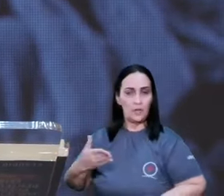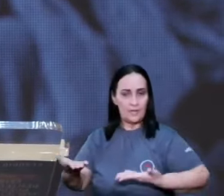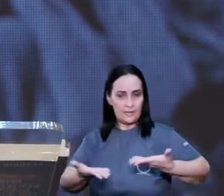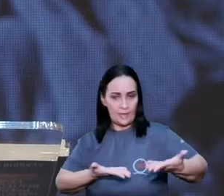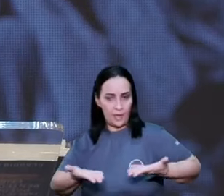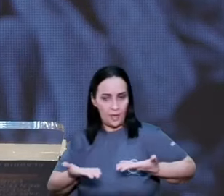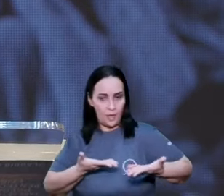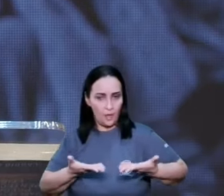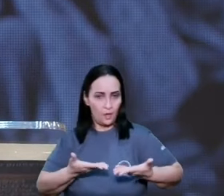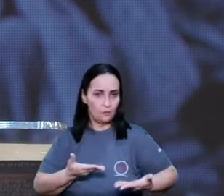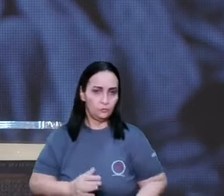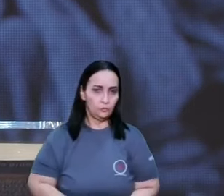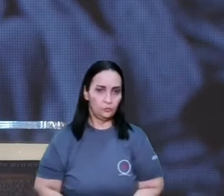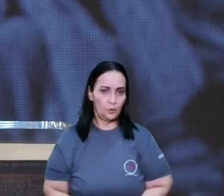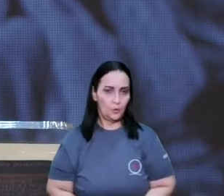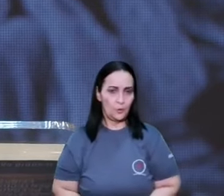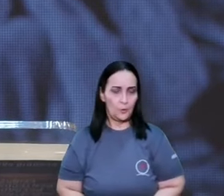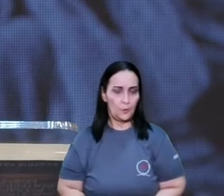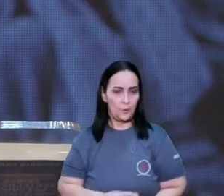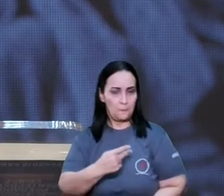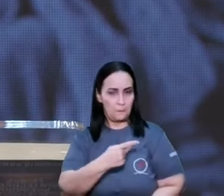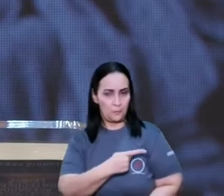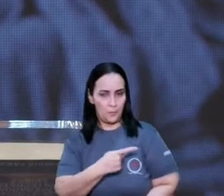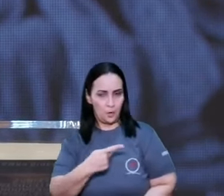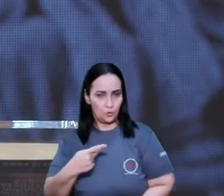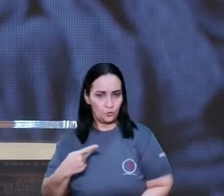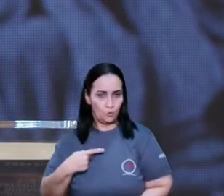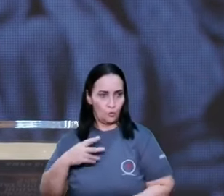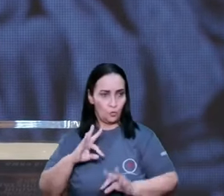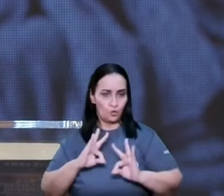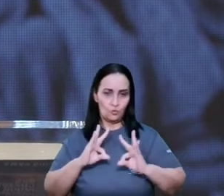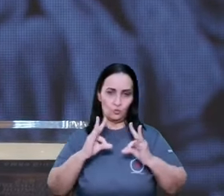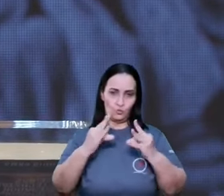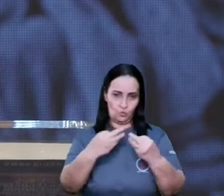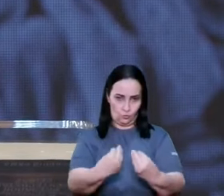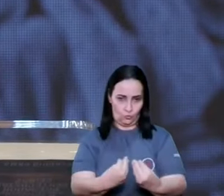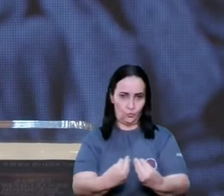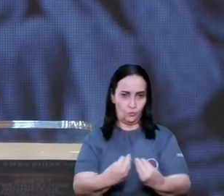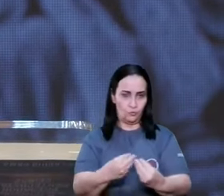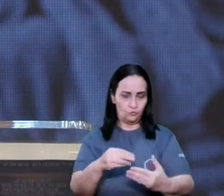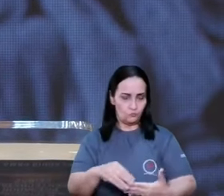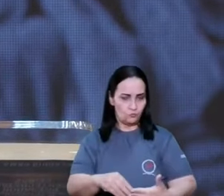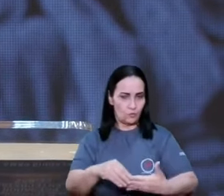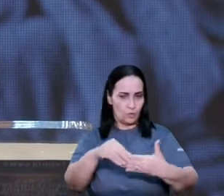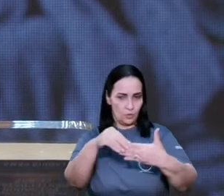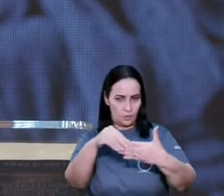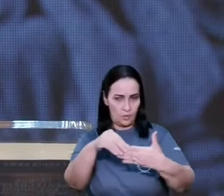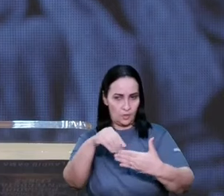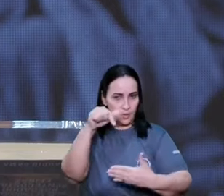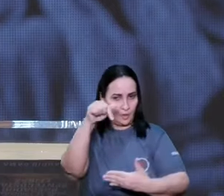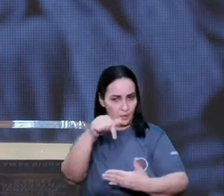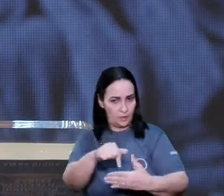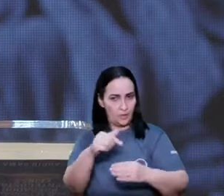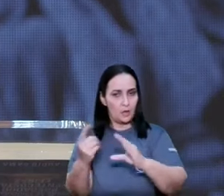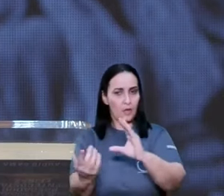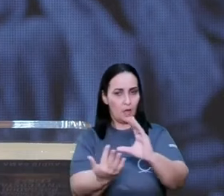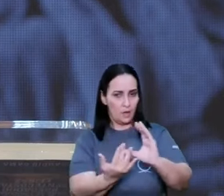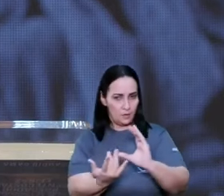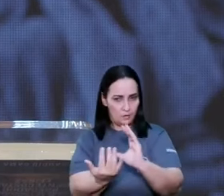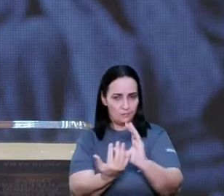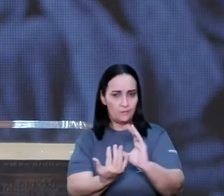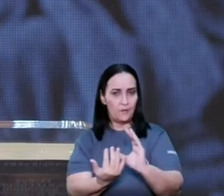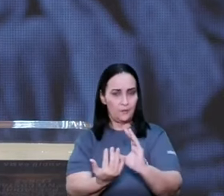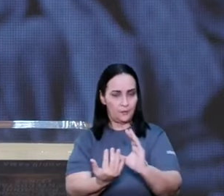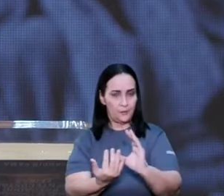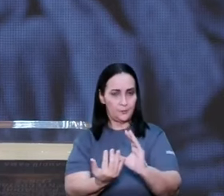Deus e pelos pastores que constitui a liderança o ministério desta igreja que de